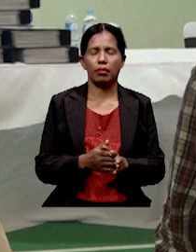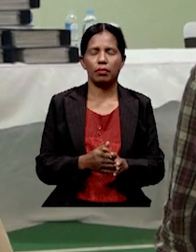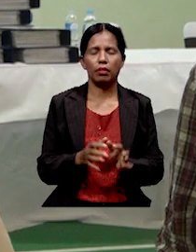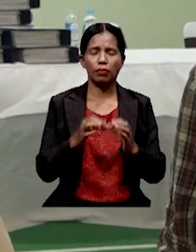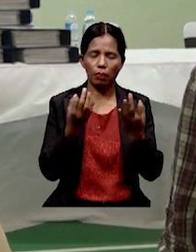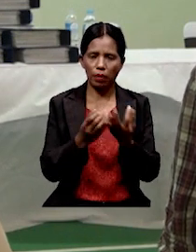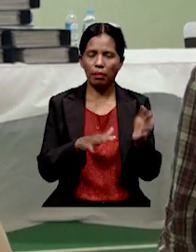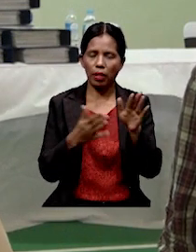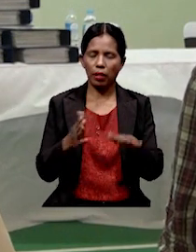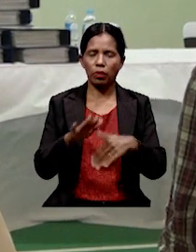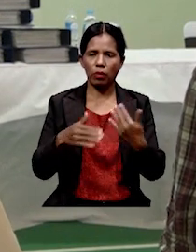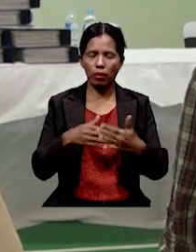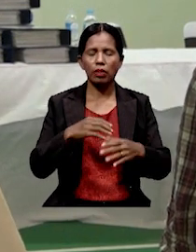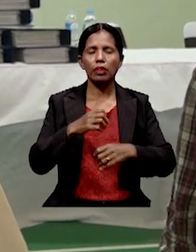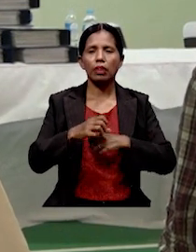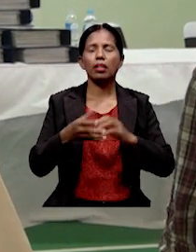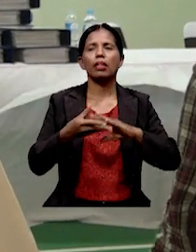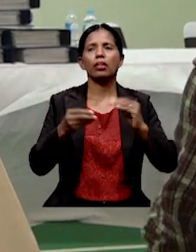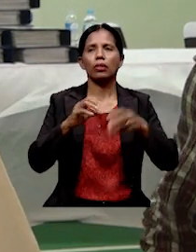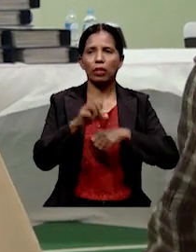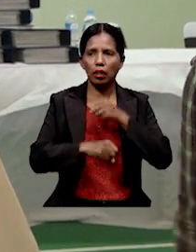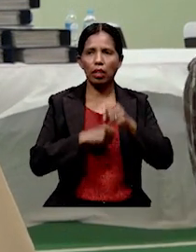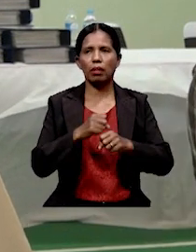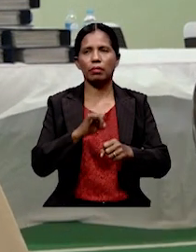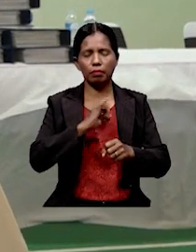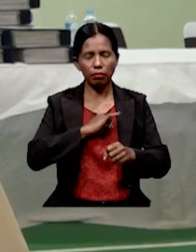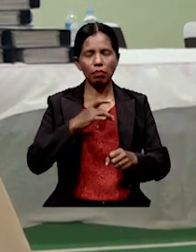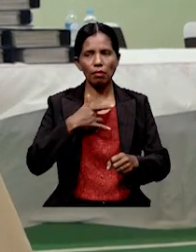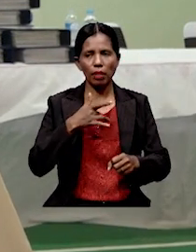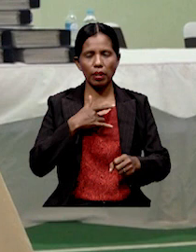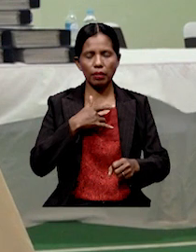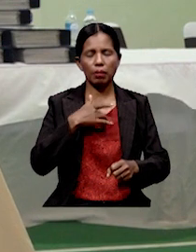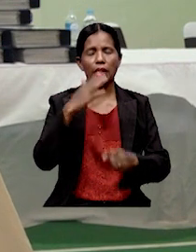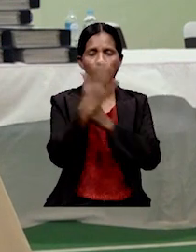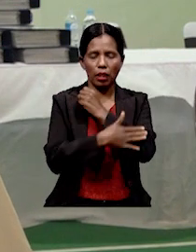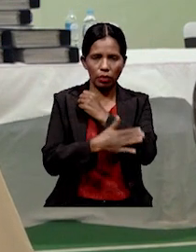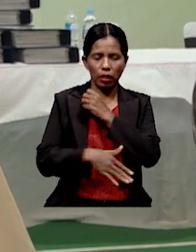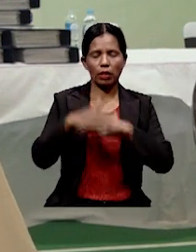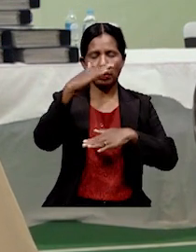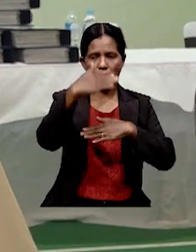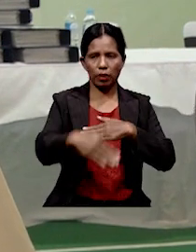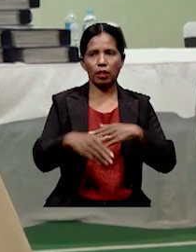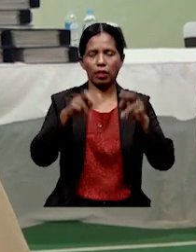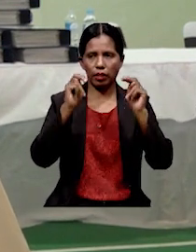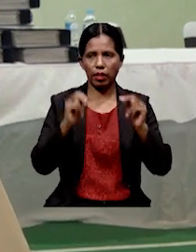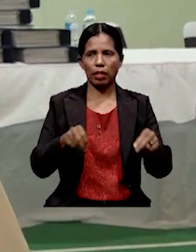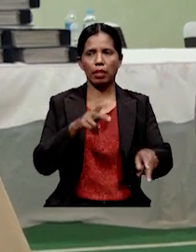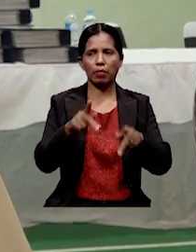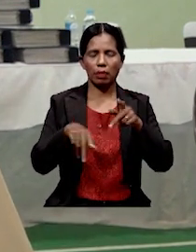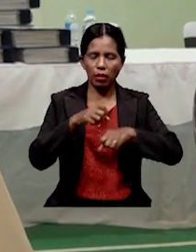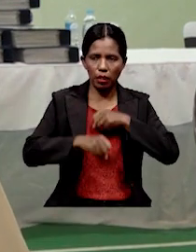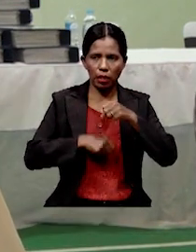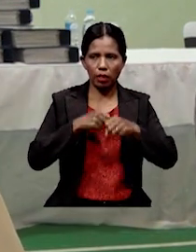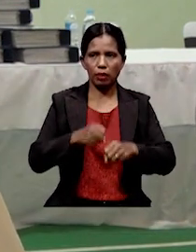teros. E ao centro cata barraide, né? Atulahe o oin. Tem que ema ida que teros nain.